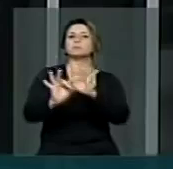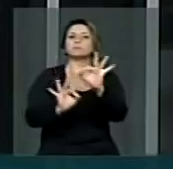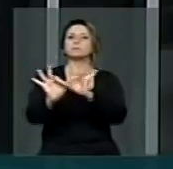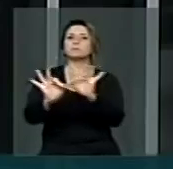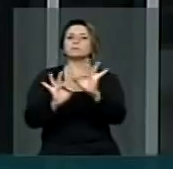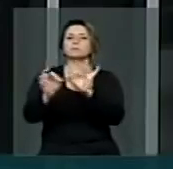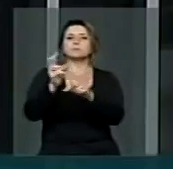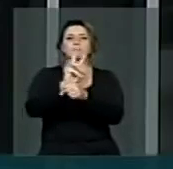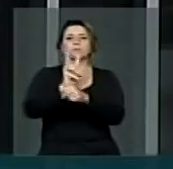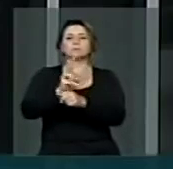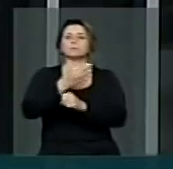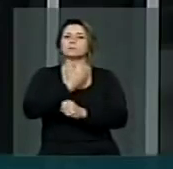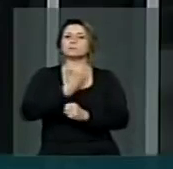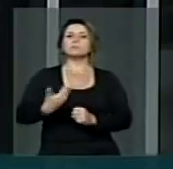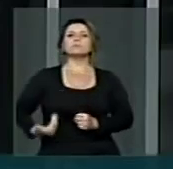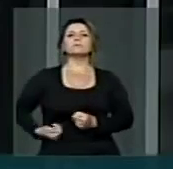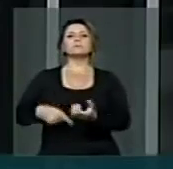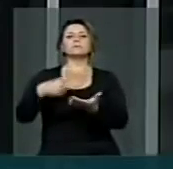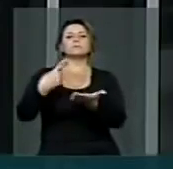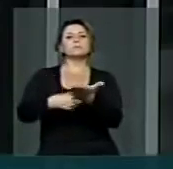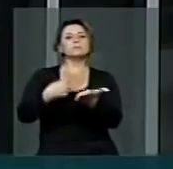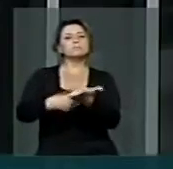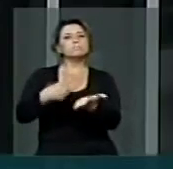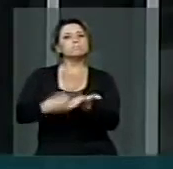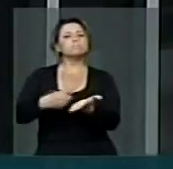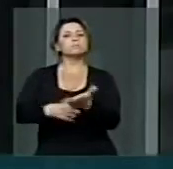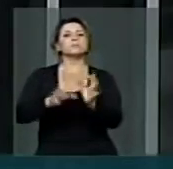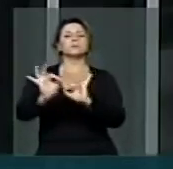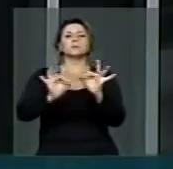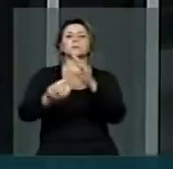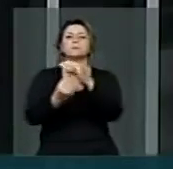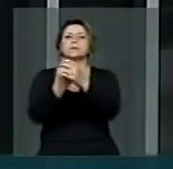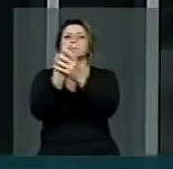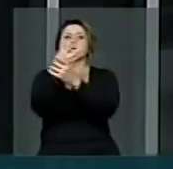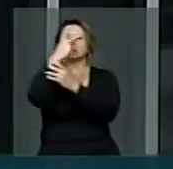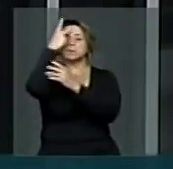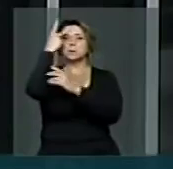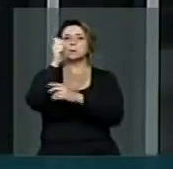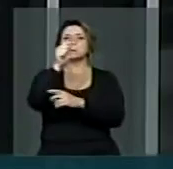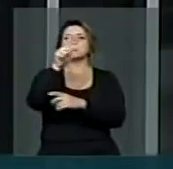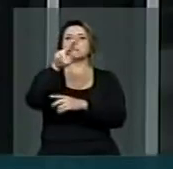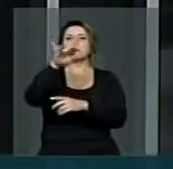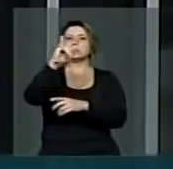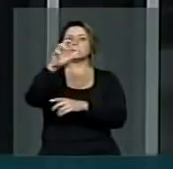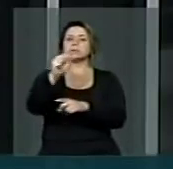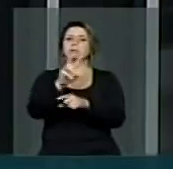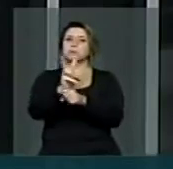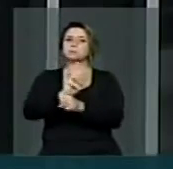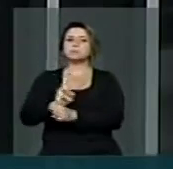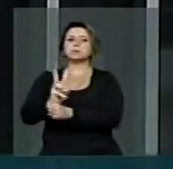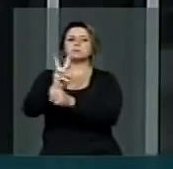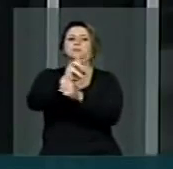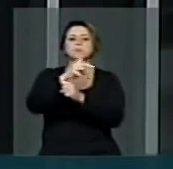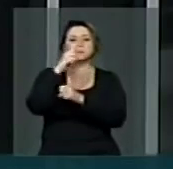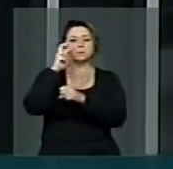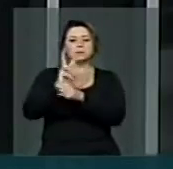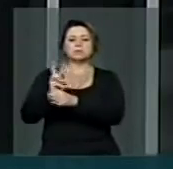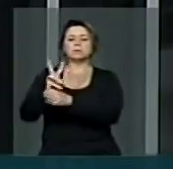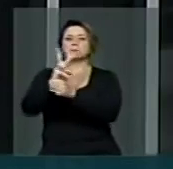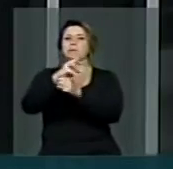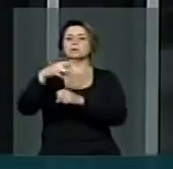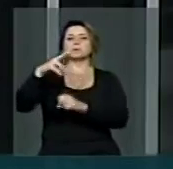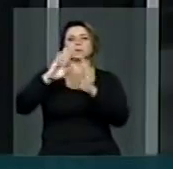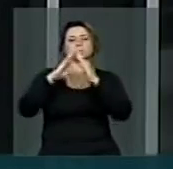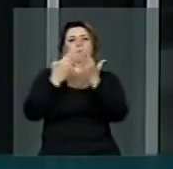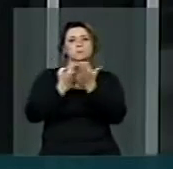governança na construção de uma agência reguladora do ensino particular, será capaz de dar conta da tarefa